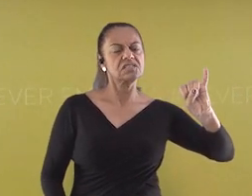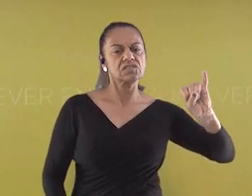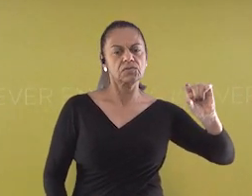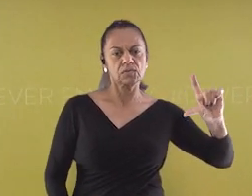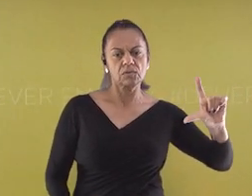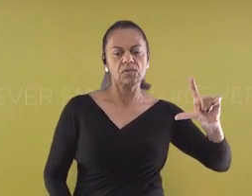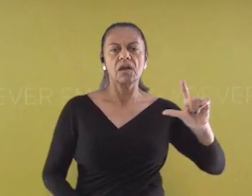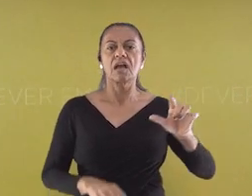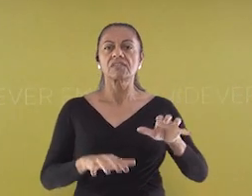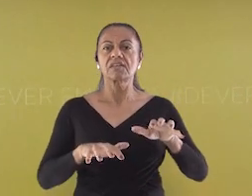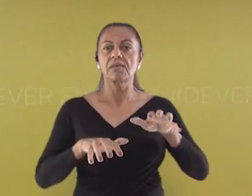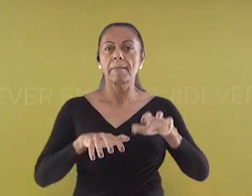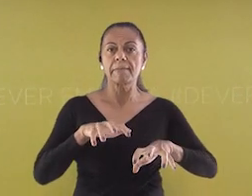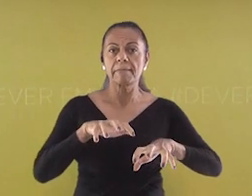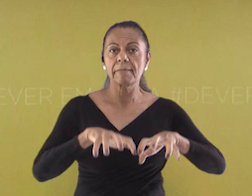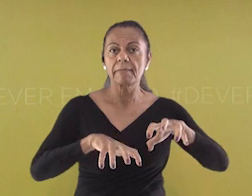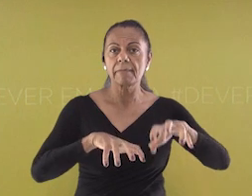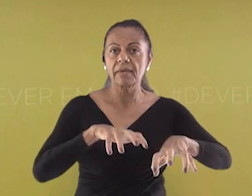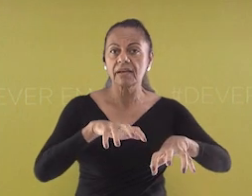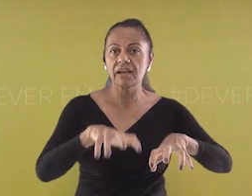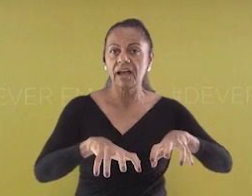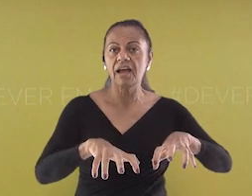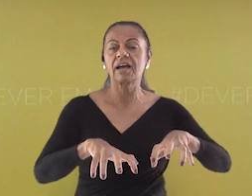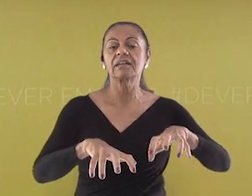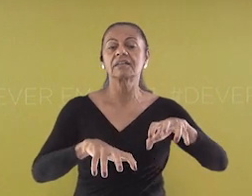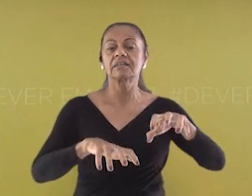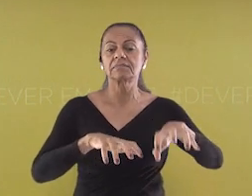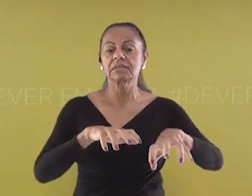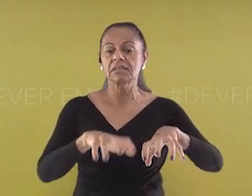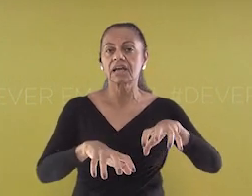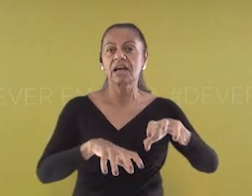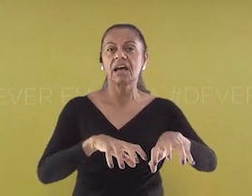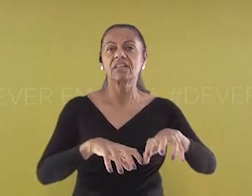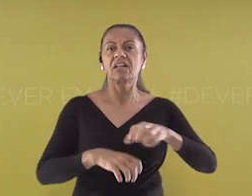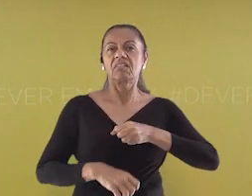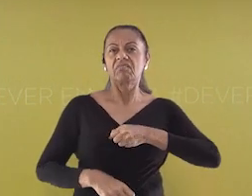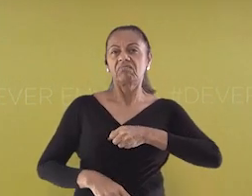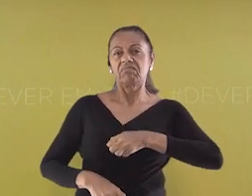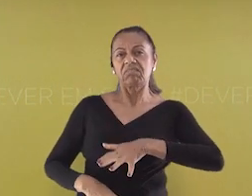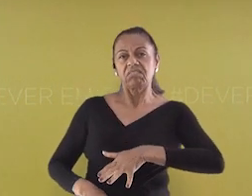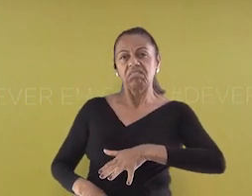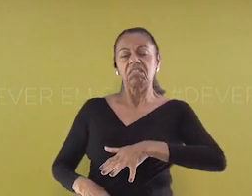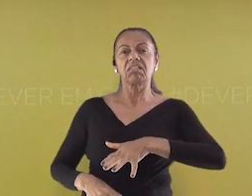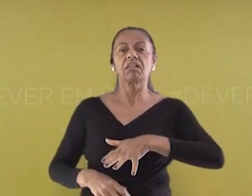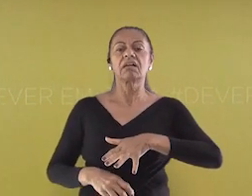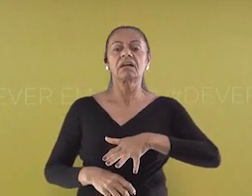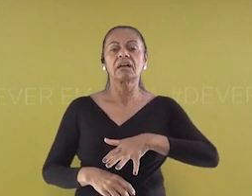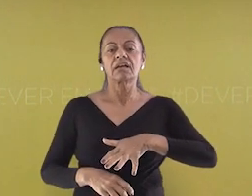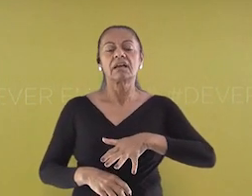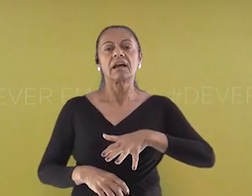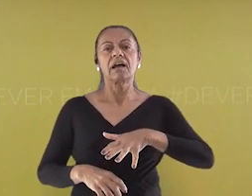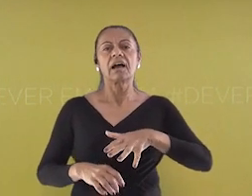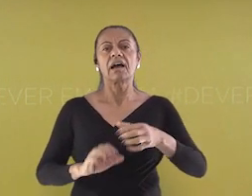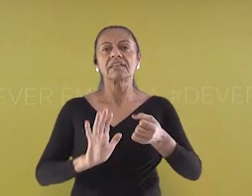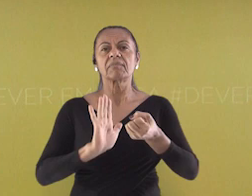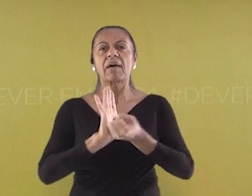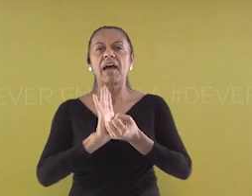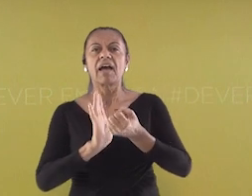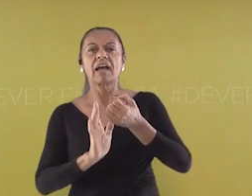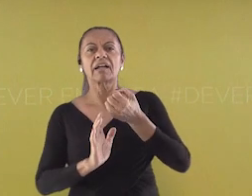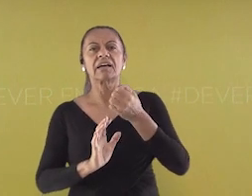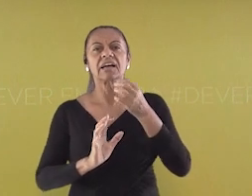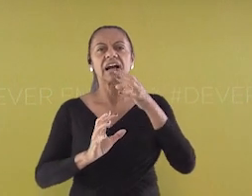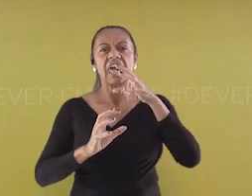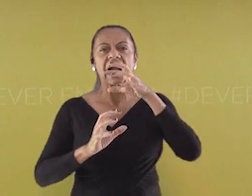a atividade animal, seja por meio de pegadas, rastros, túneis ou até mesmo excremento,